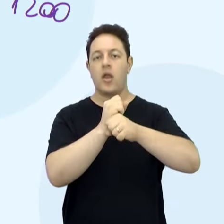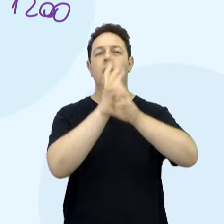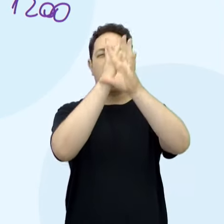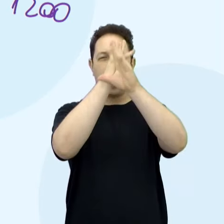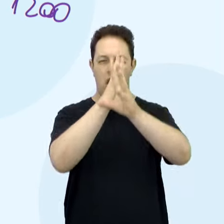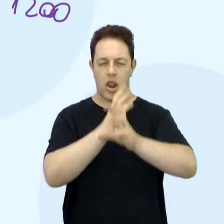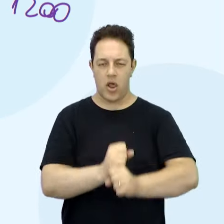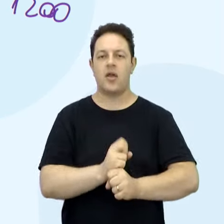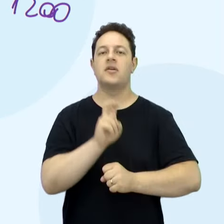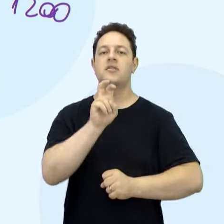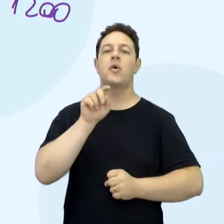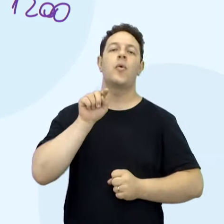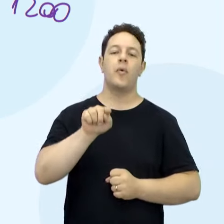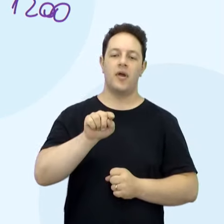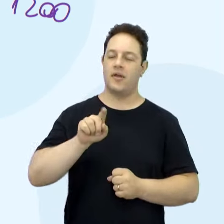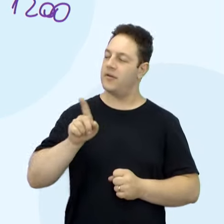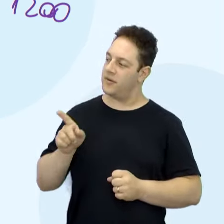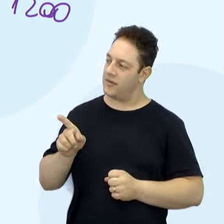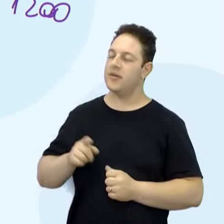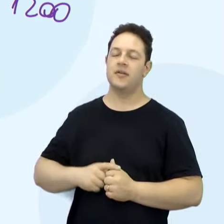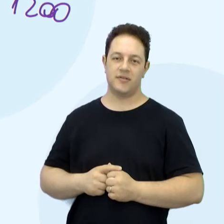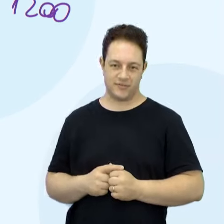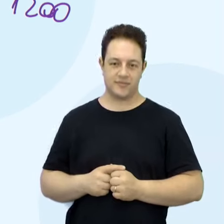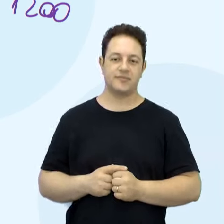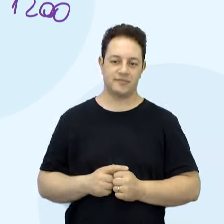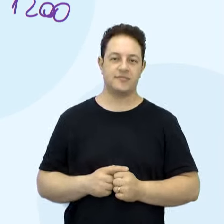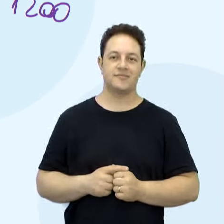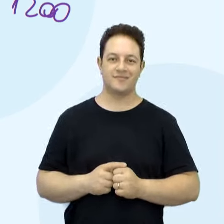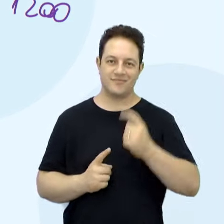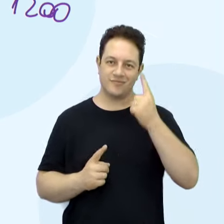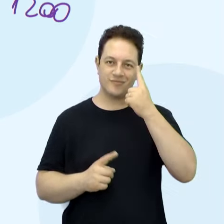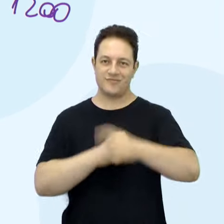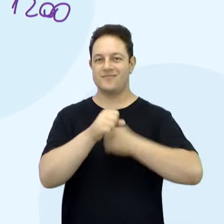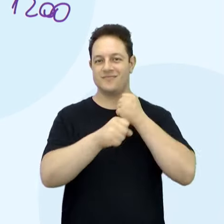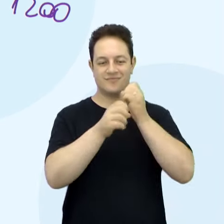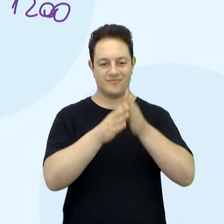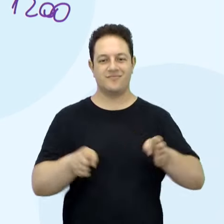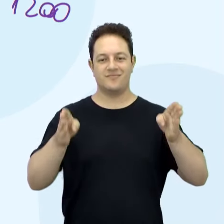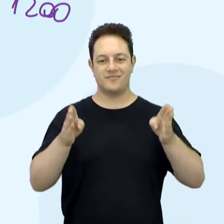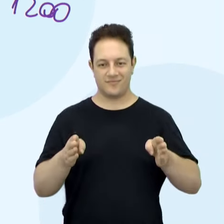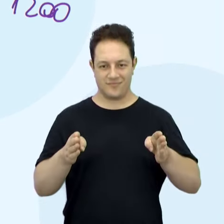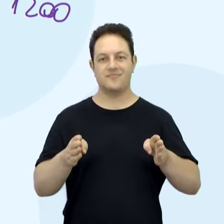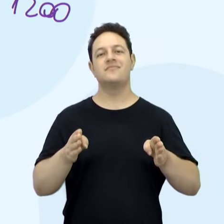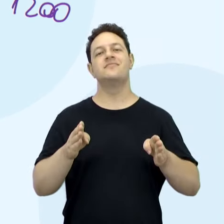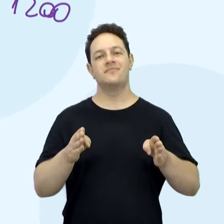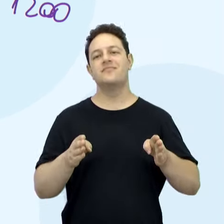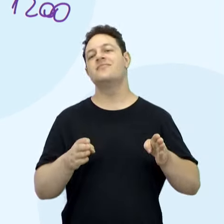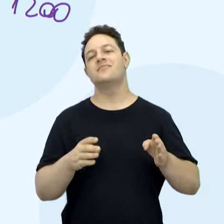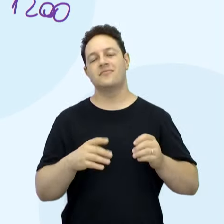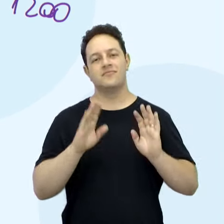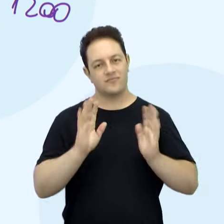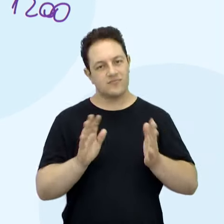R$ 5.000. Durante o mês, não. Durante um ano, com as nossas necessidades